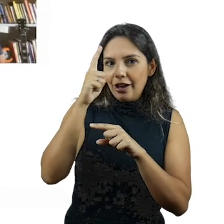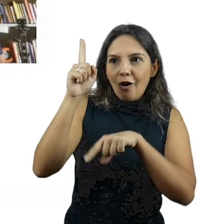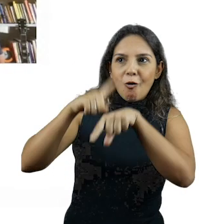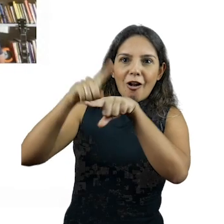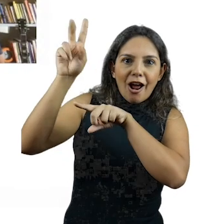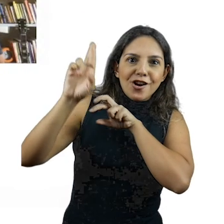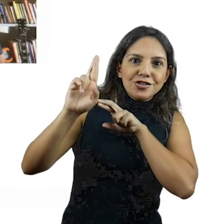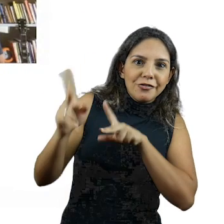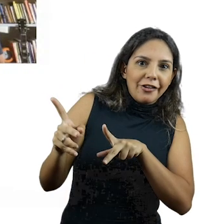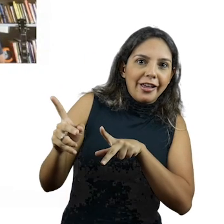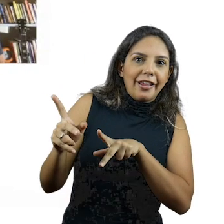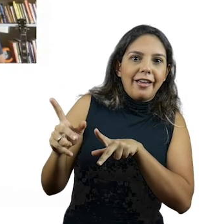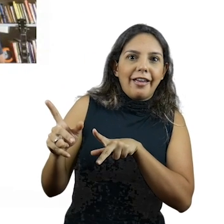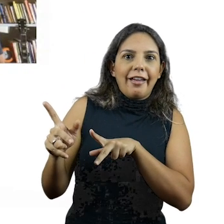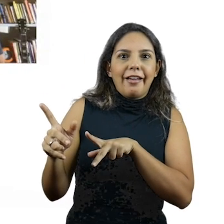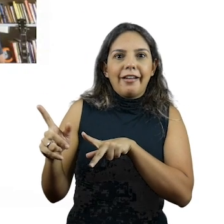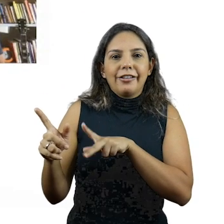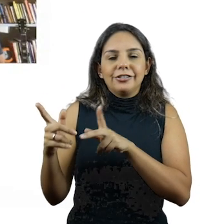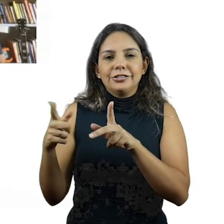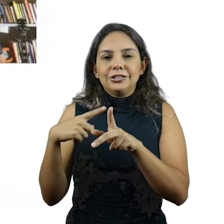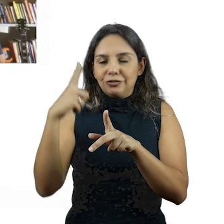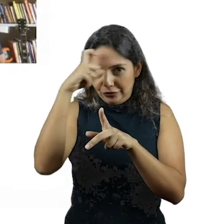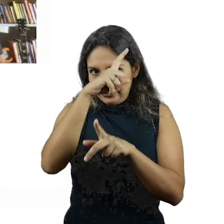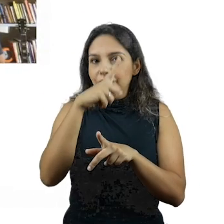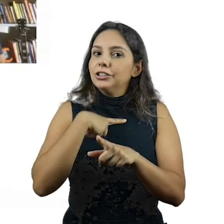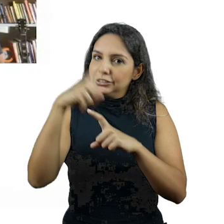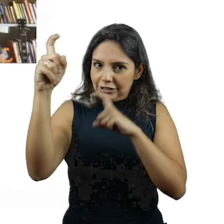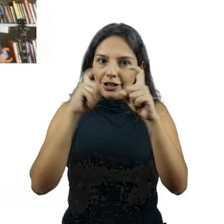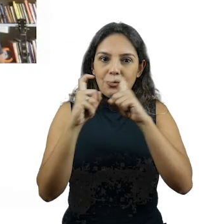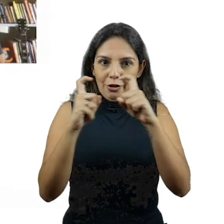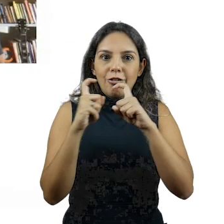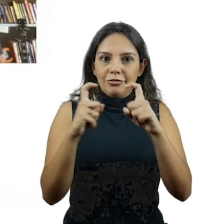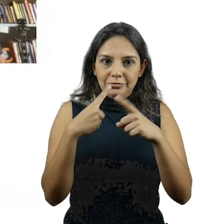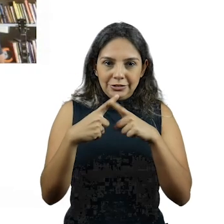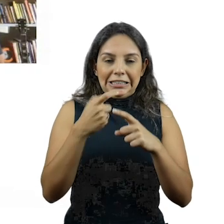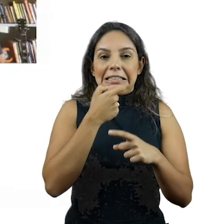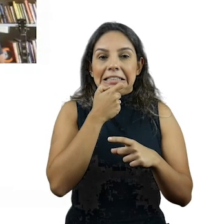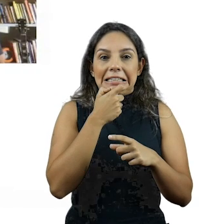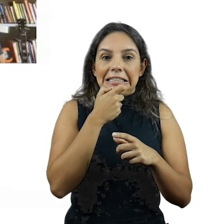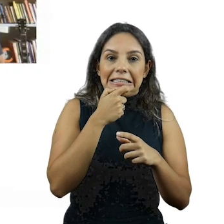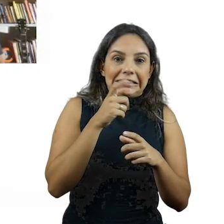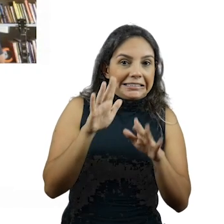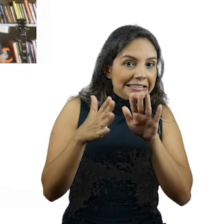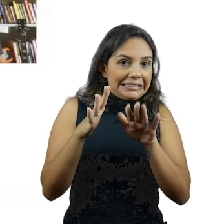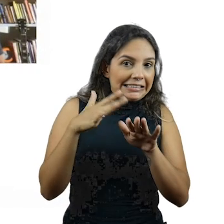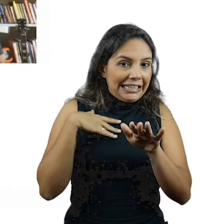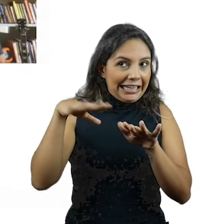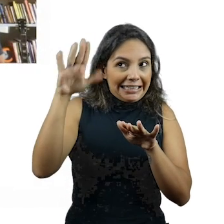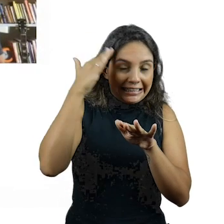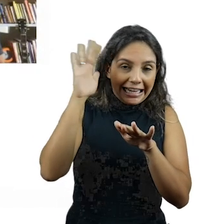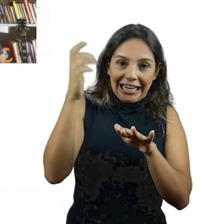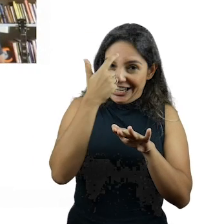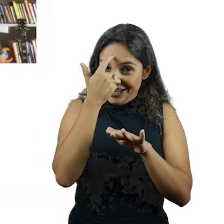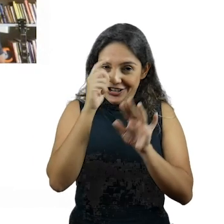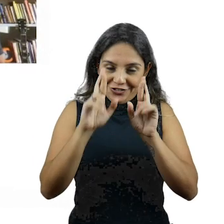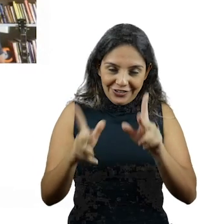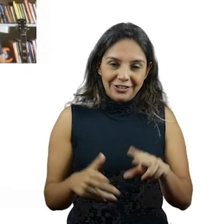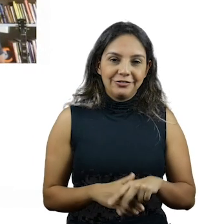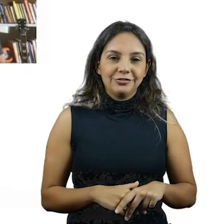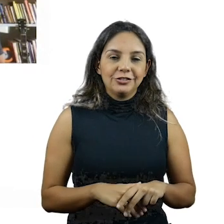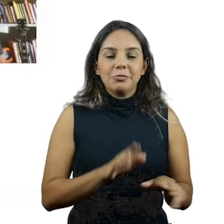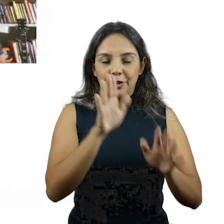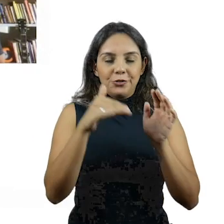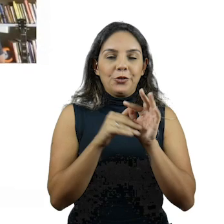Para poder é complicado. Aquele inglês meio macarrônico, sei lá. Mas no final deu tudo